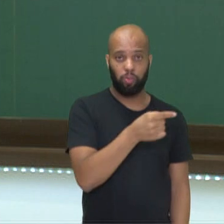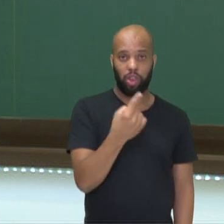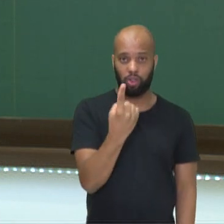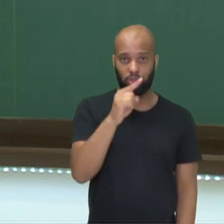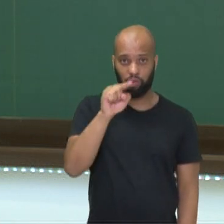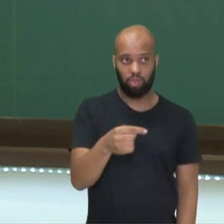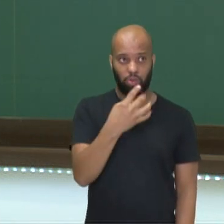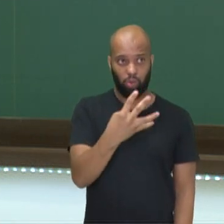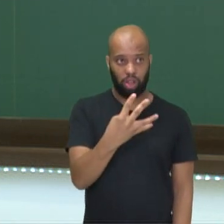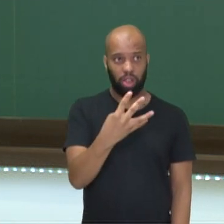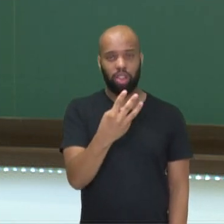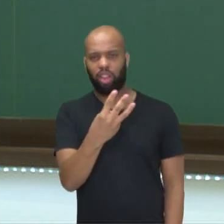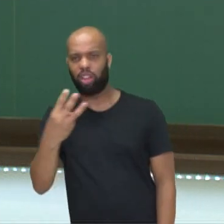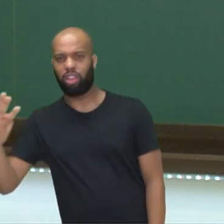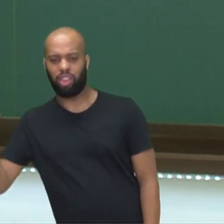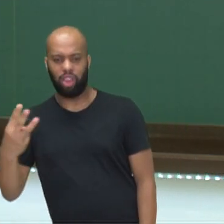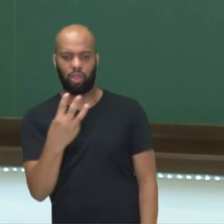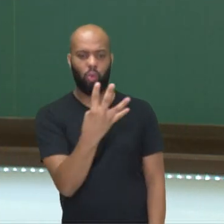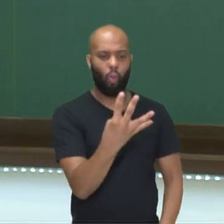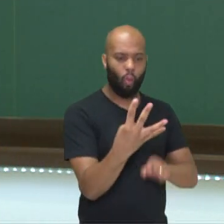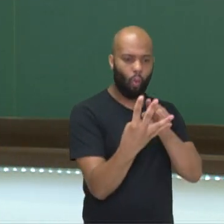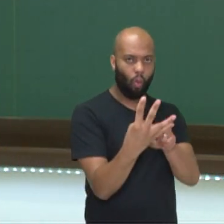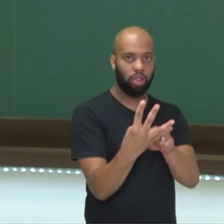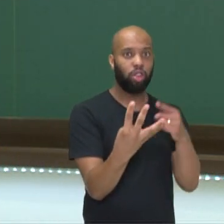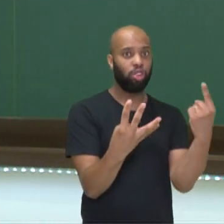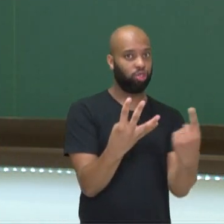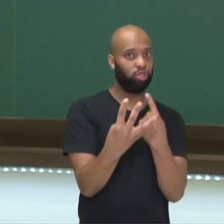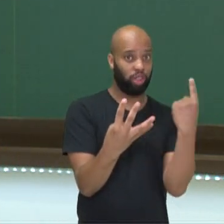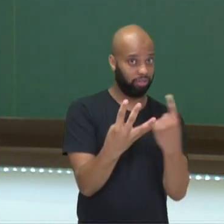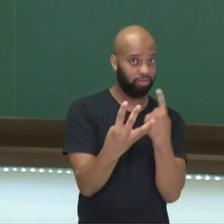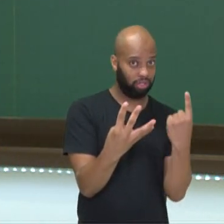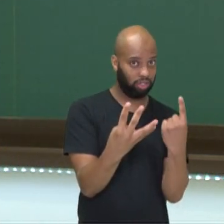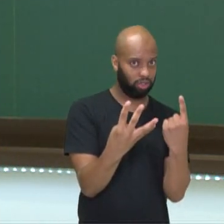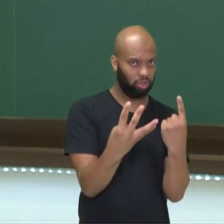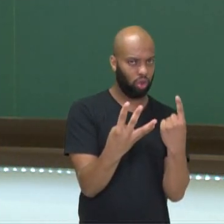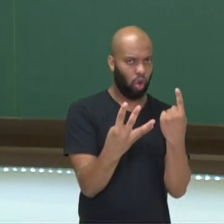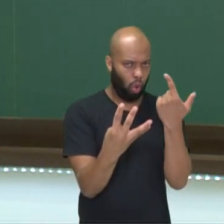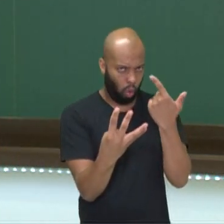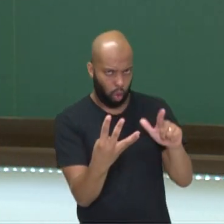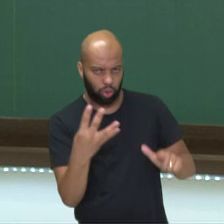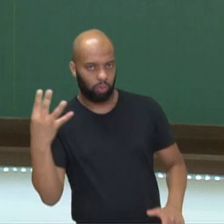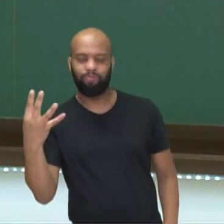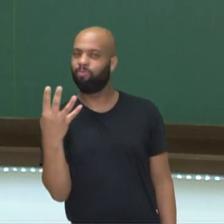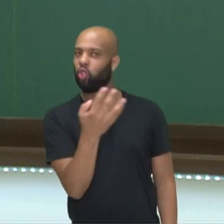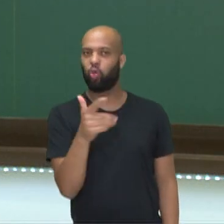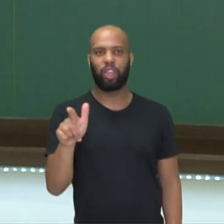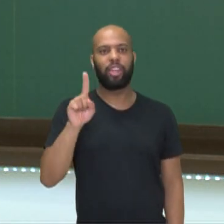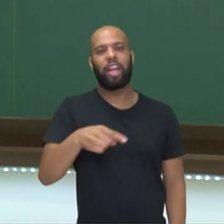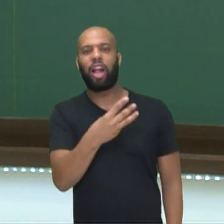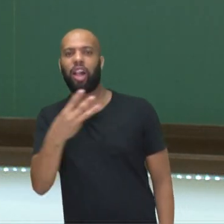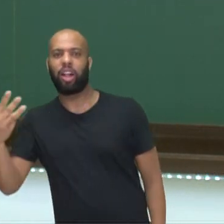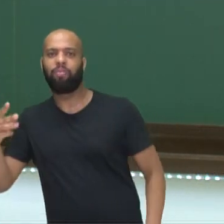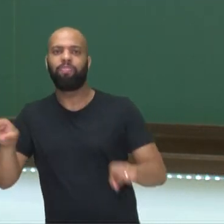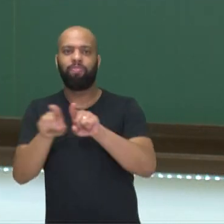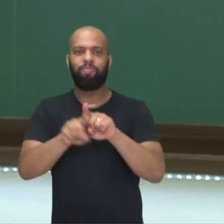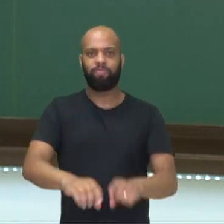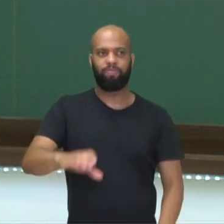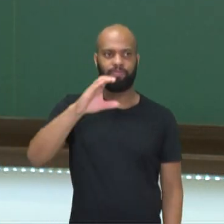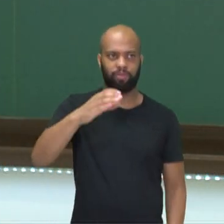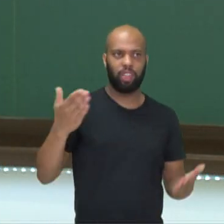da repetição. Não é o menos 1, é o 4. Concentra no 4, que o 4 é o antiperíodo. Então, ela também é composta.